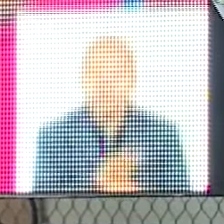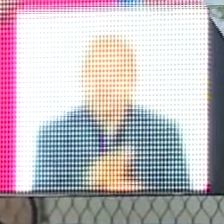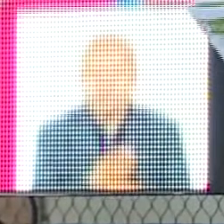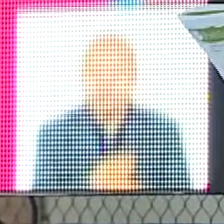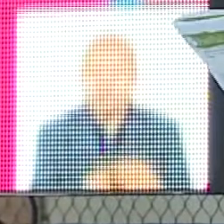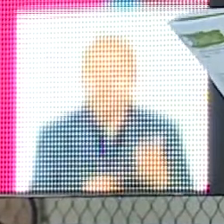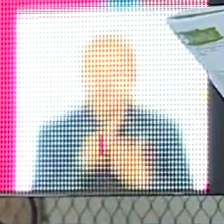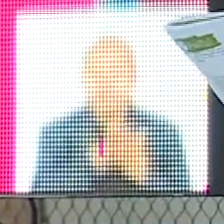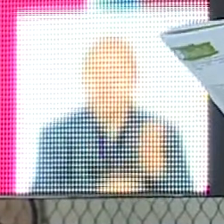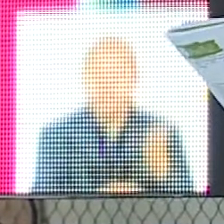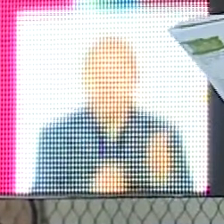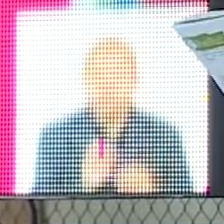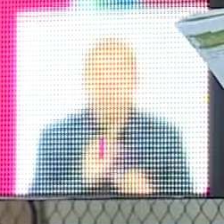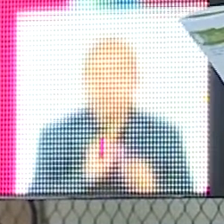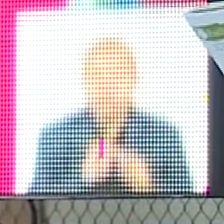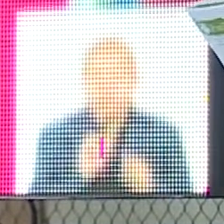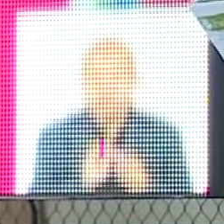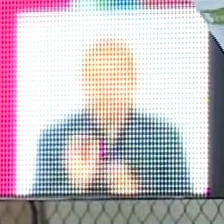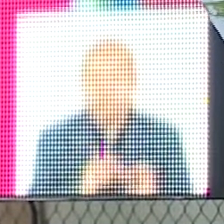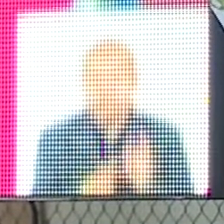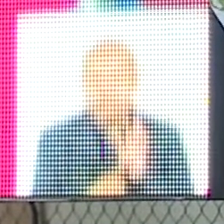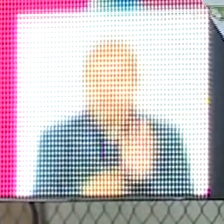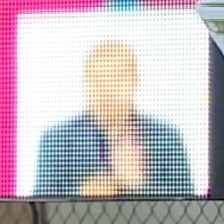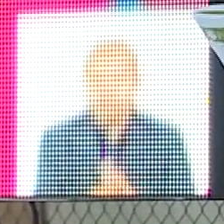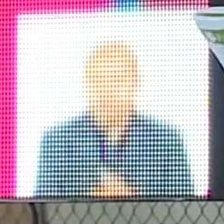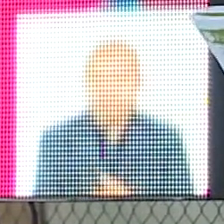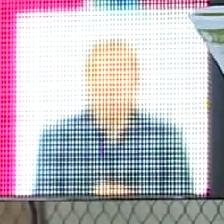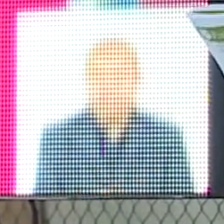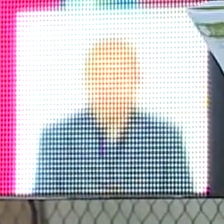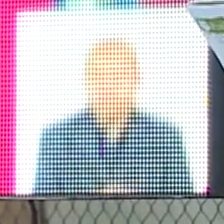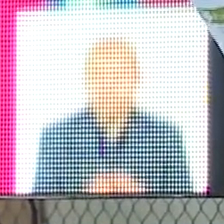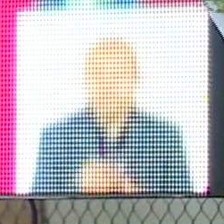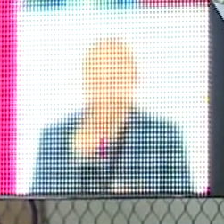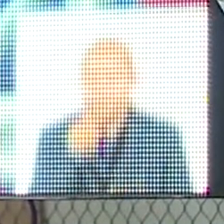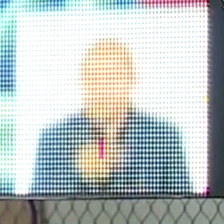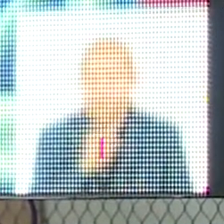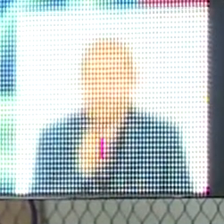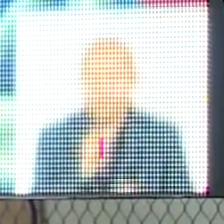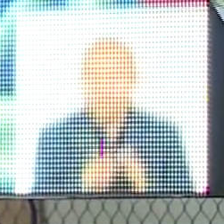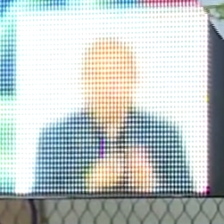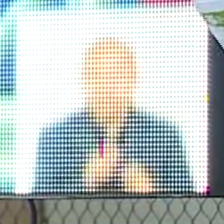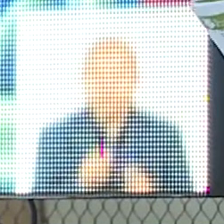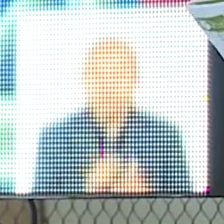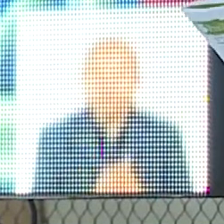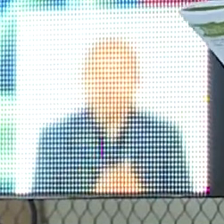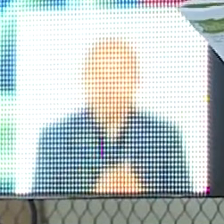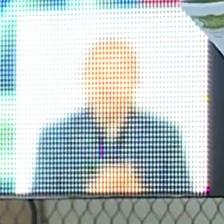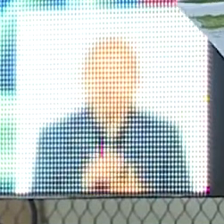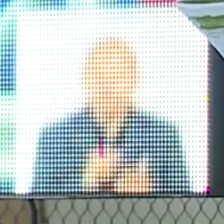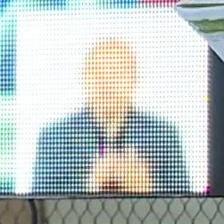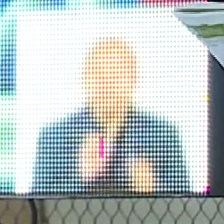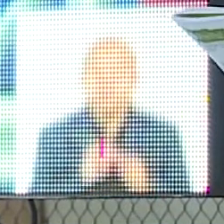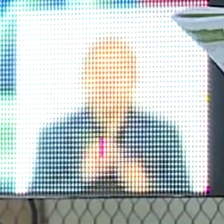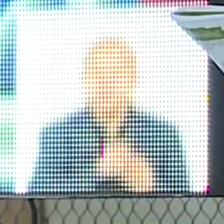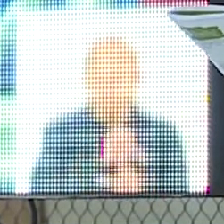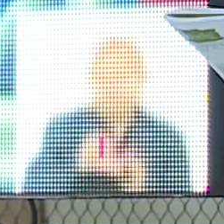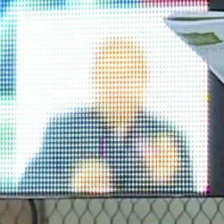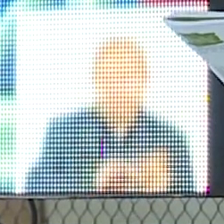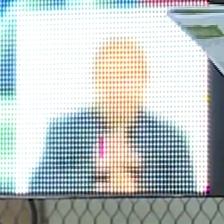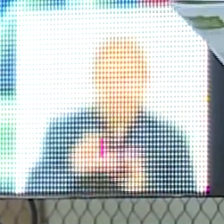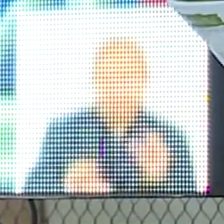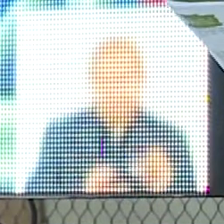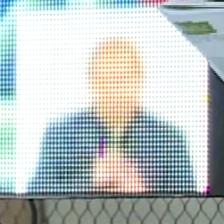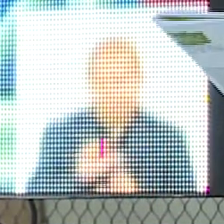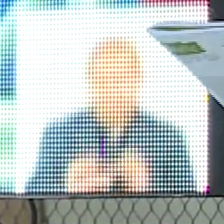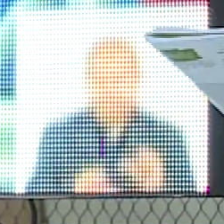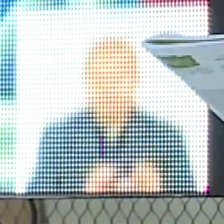Numa dessas mudanças, a água ou a umidade da terra absorve o